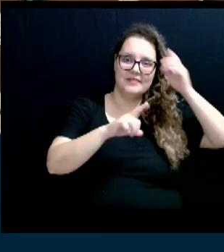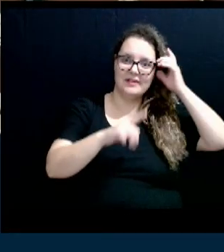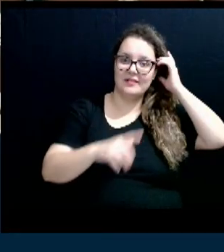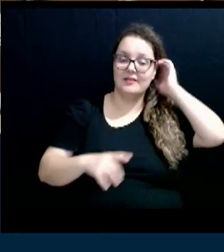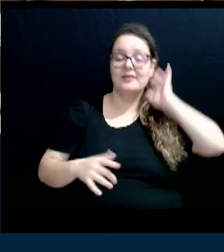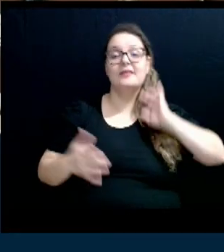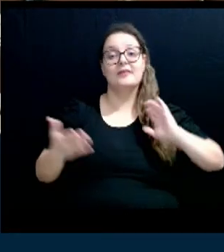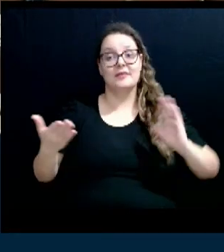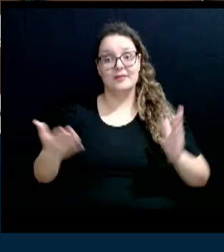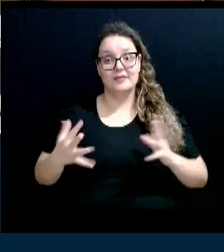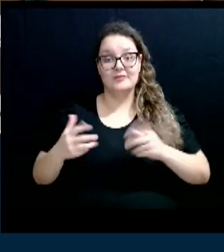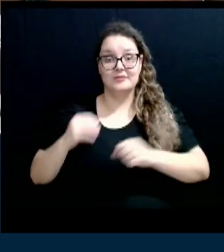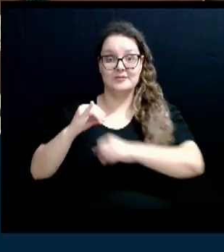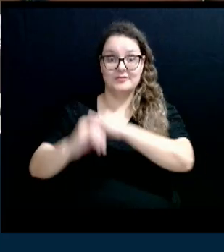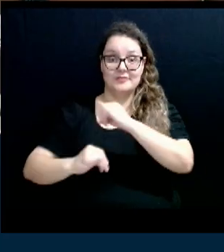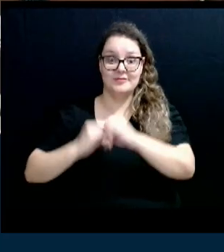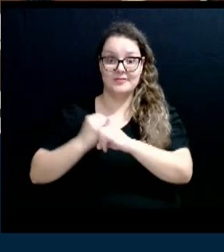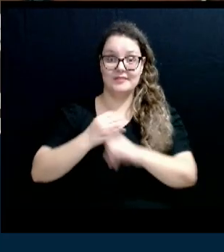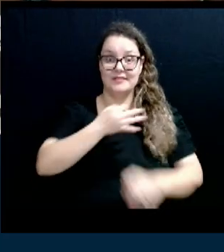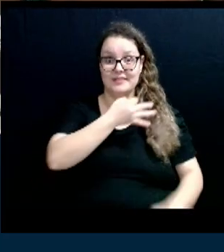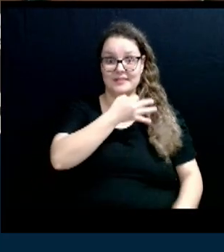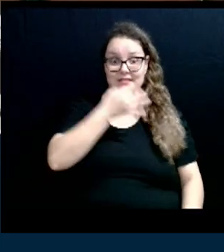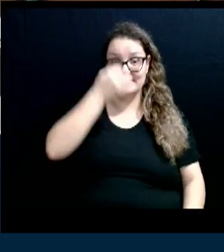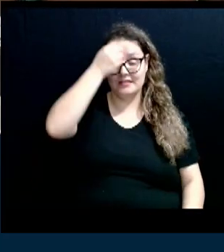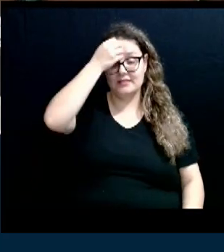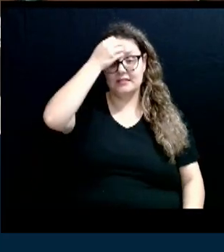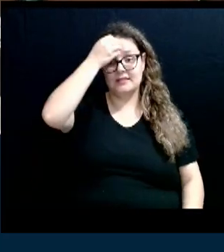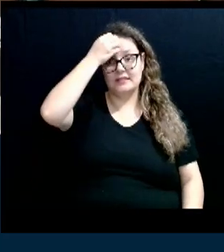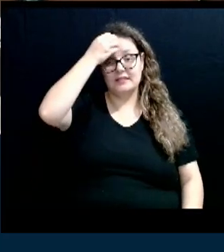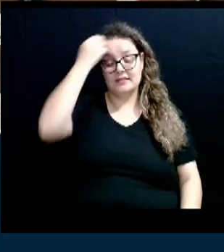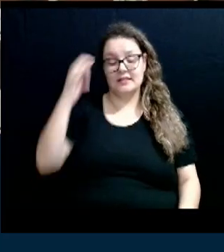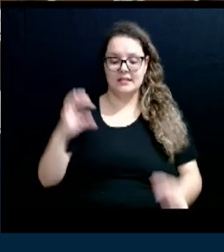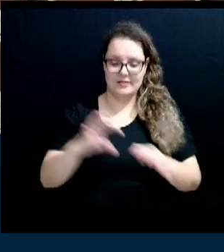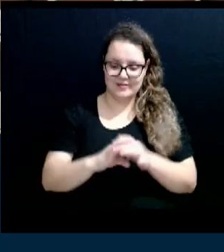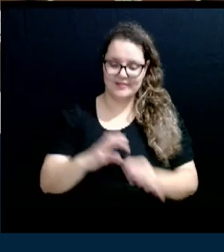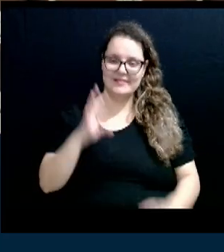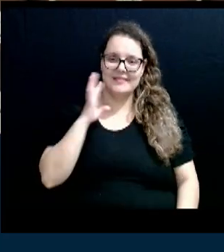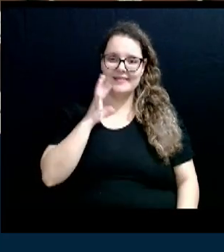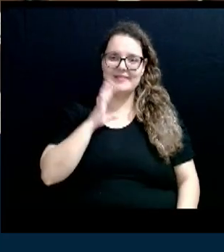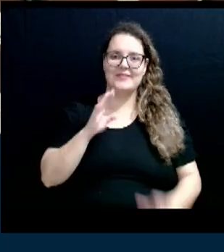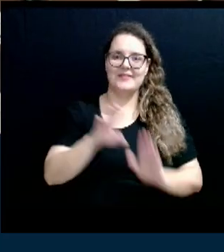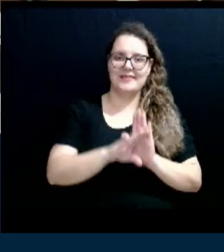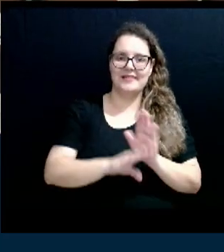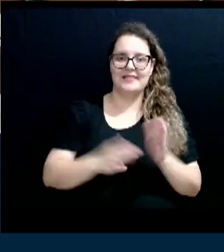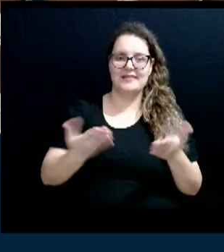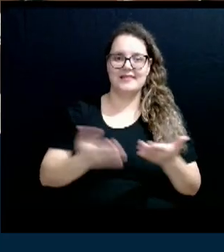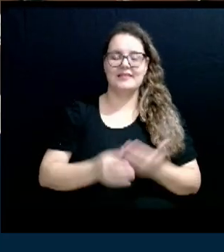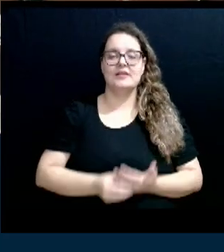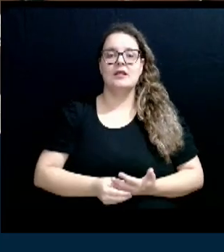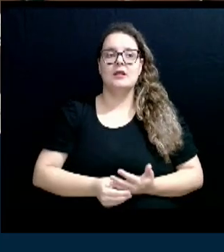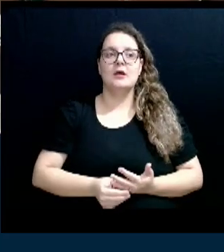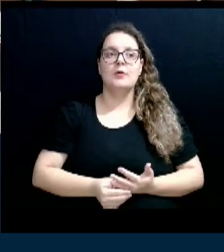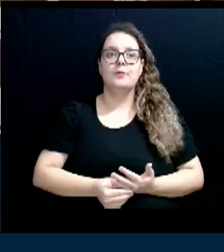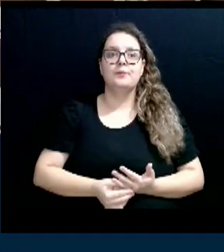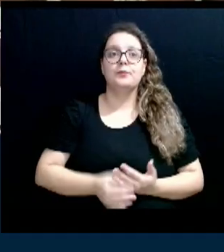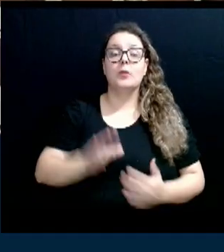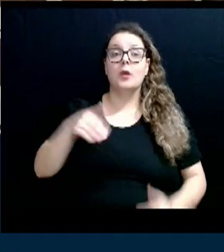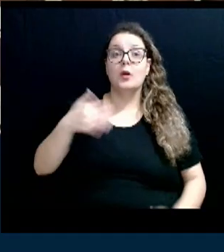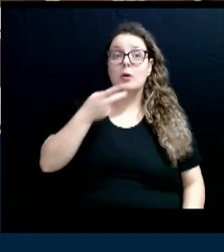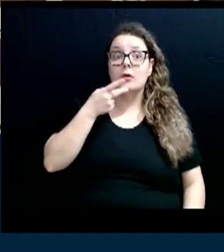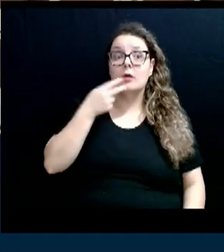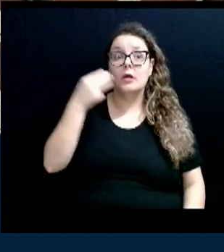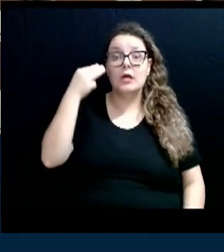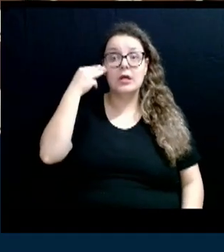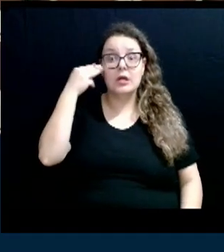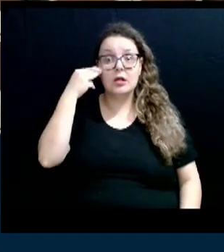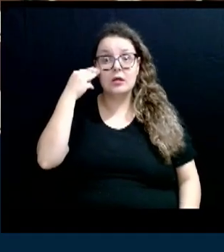Exatamente, perfeito. Que conexão legal o programa de hoje, né? E quando a gente fala de memória, a gente fala também de